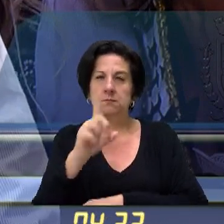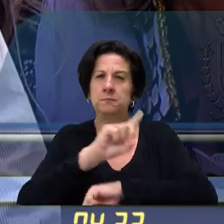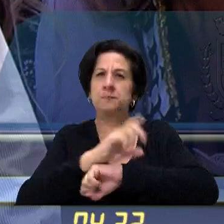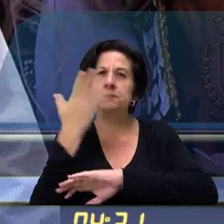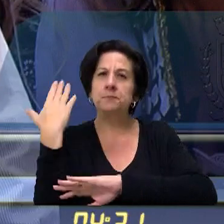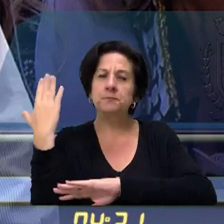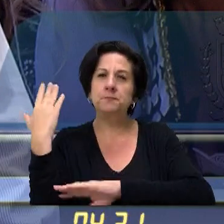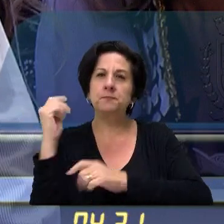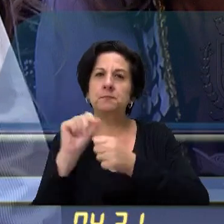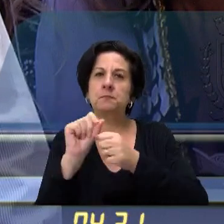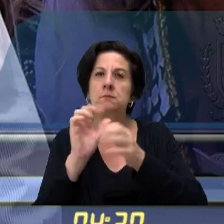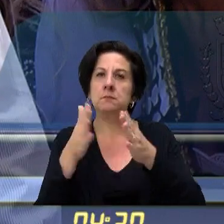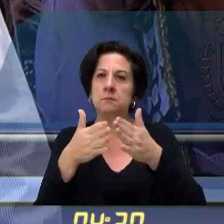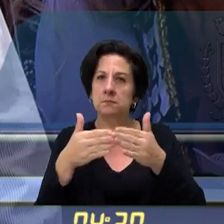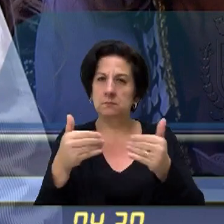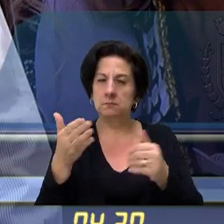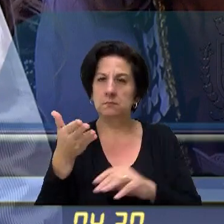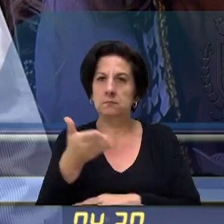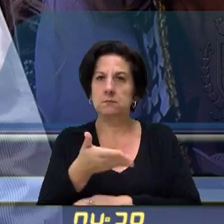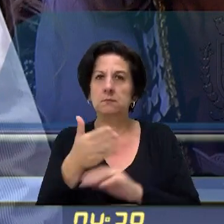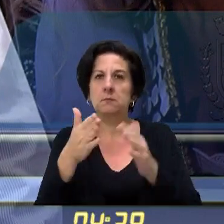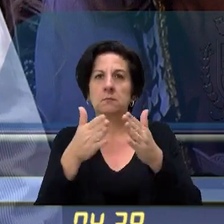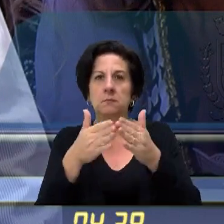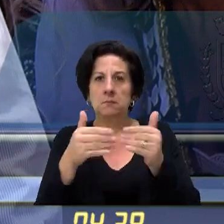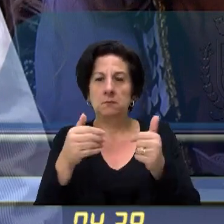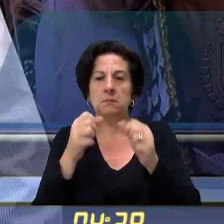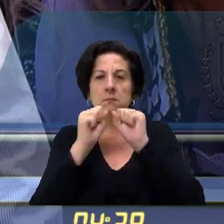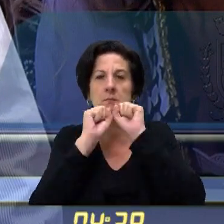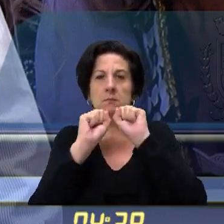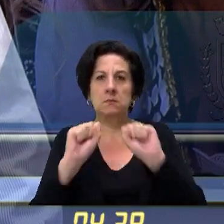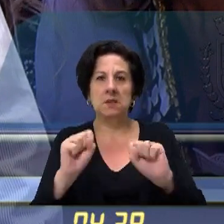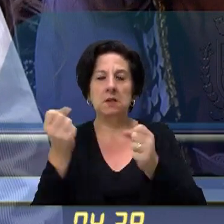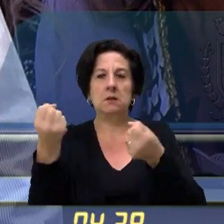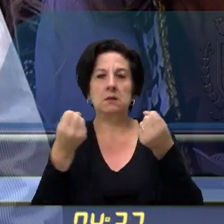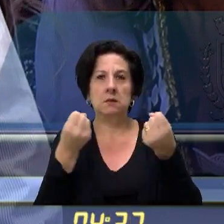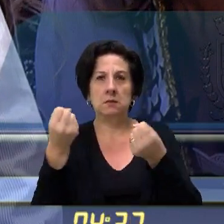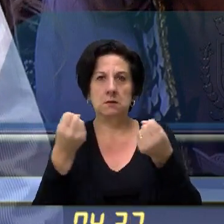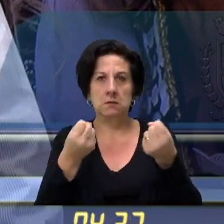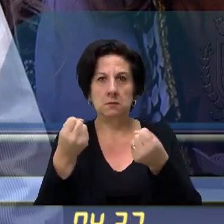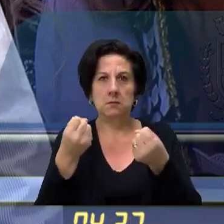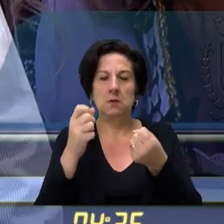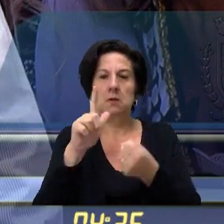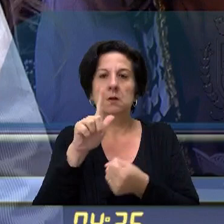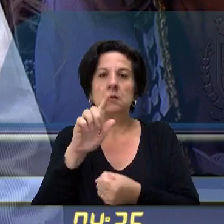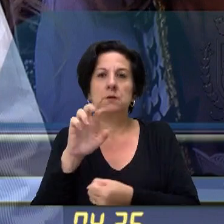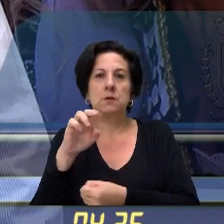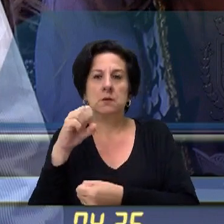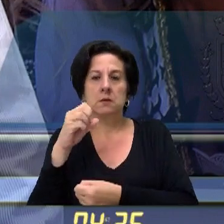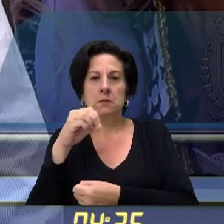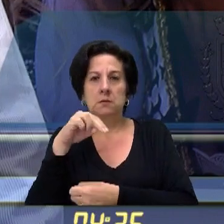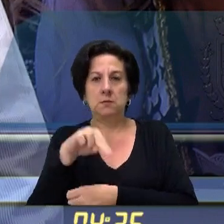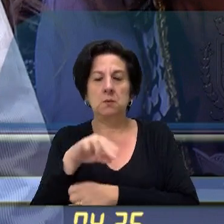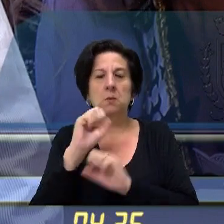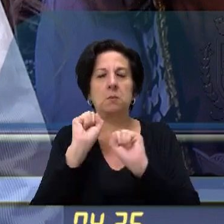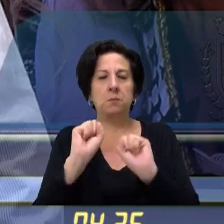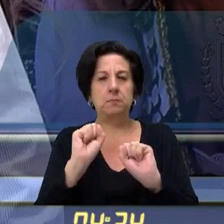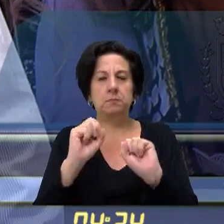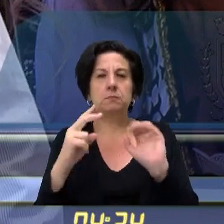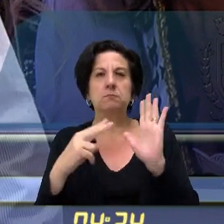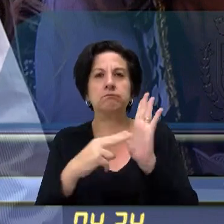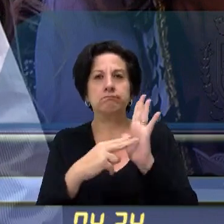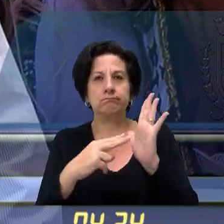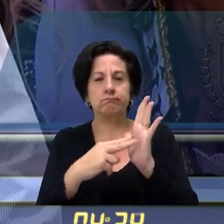eu fiz uma indicação já, e peço para o secretário de transporte, ao Gerson Vargas, se ele puder dar uma